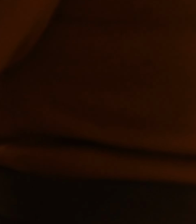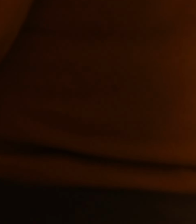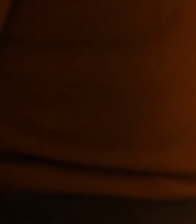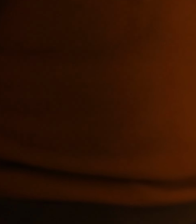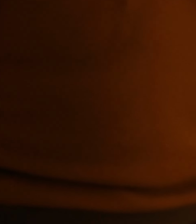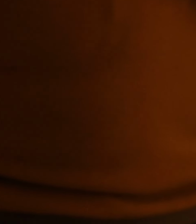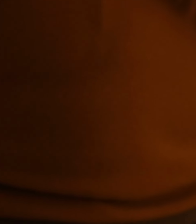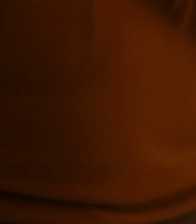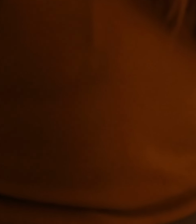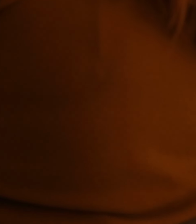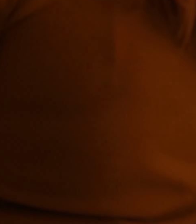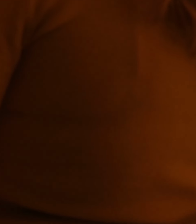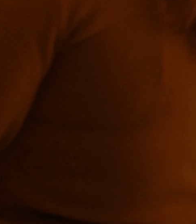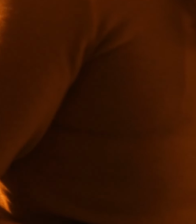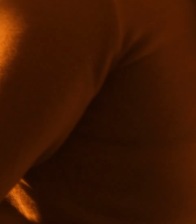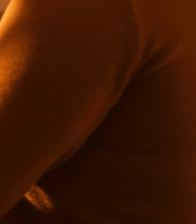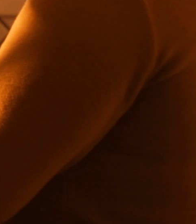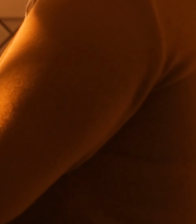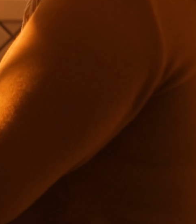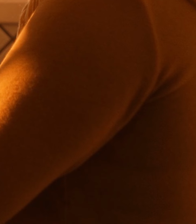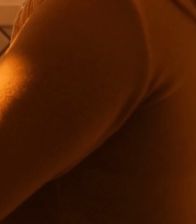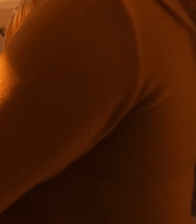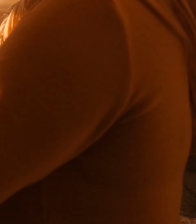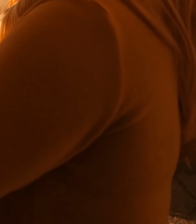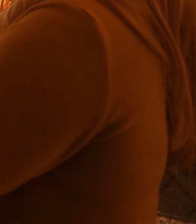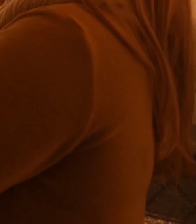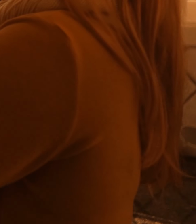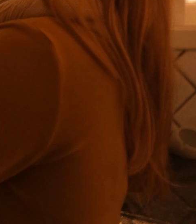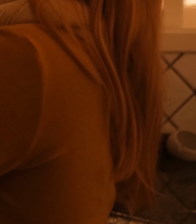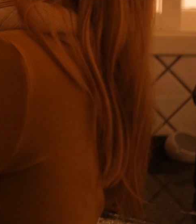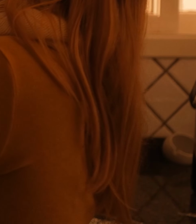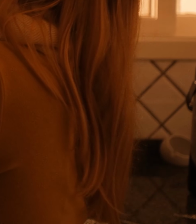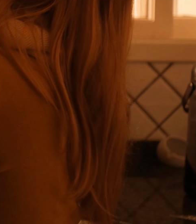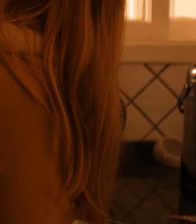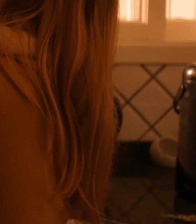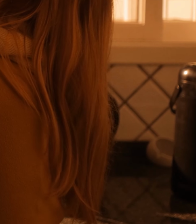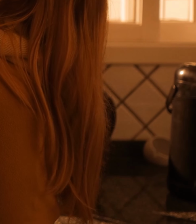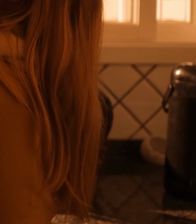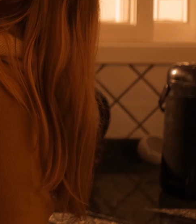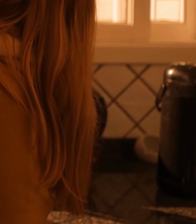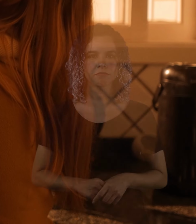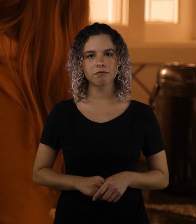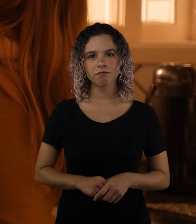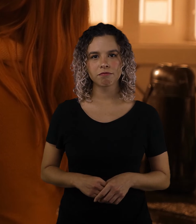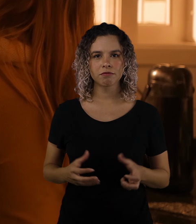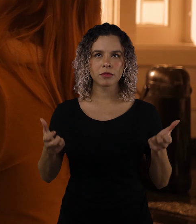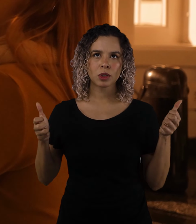tons alaranjados, pego o bule de café da pia e beijo meu amor, Rodolfo. I